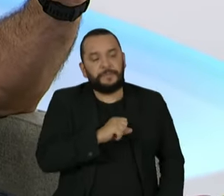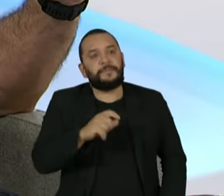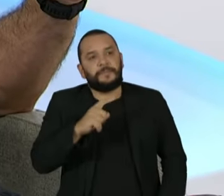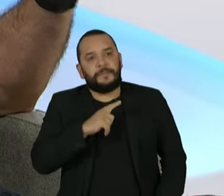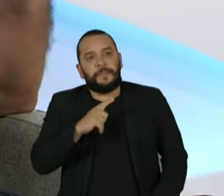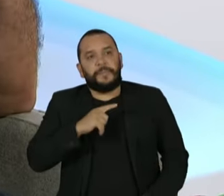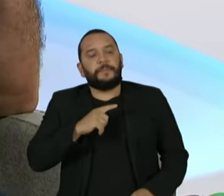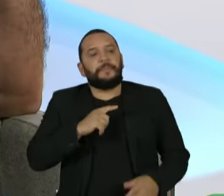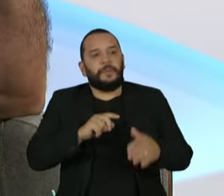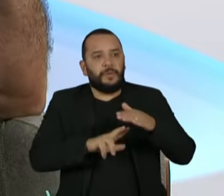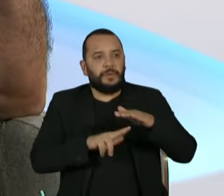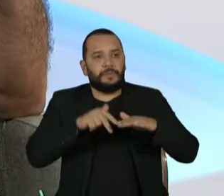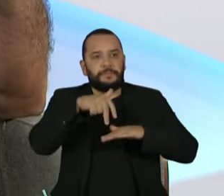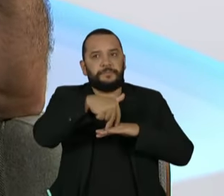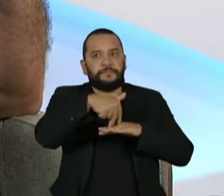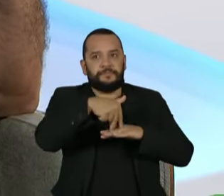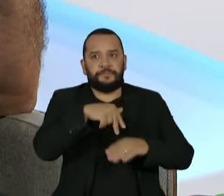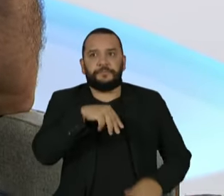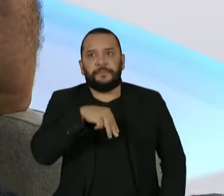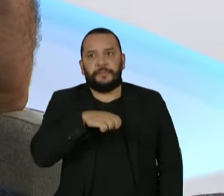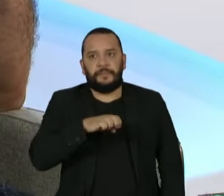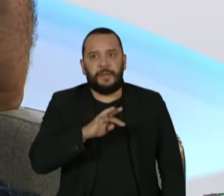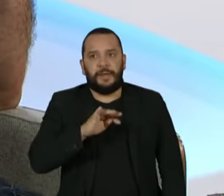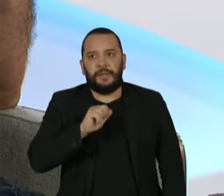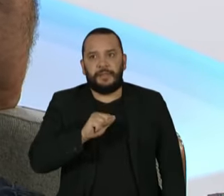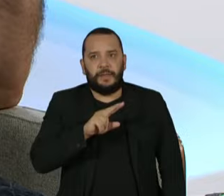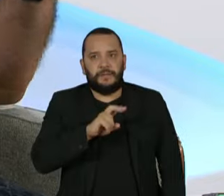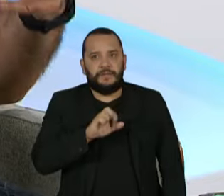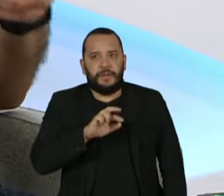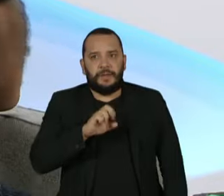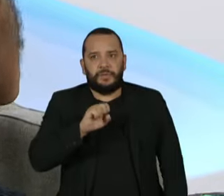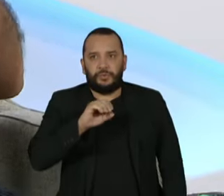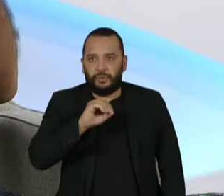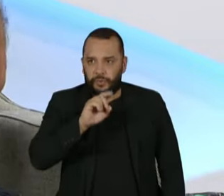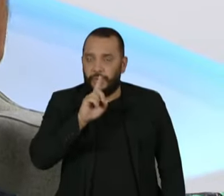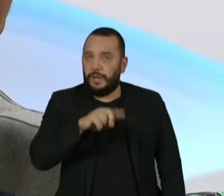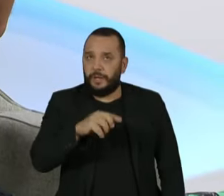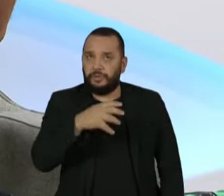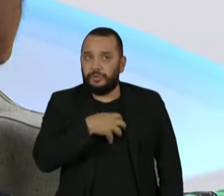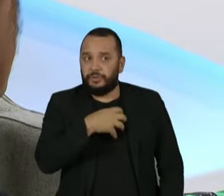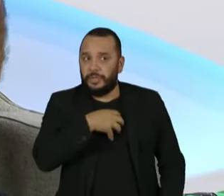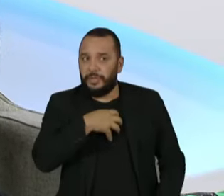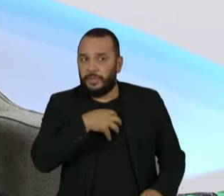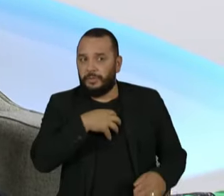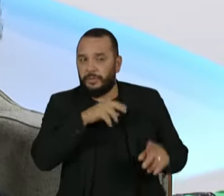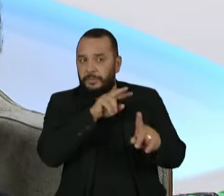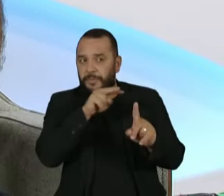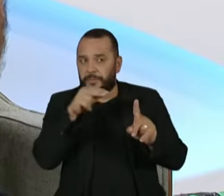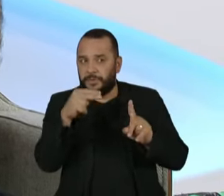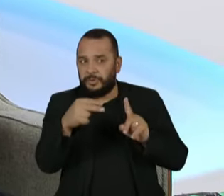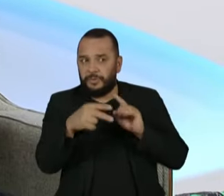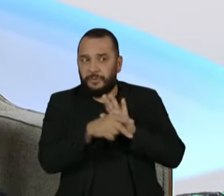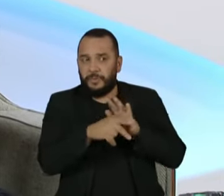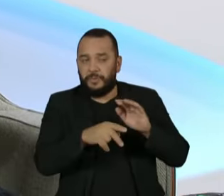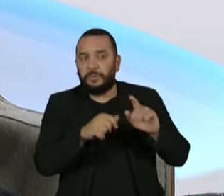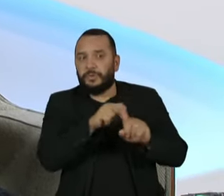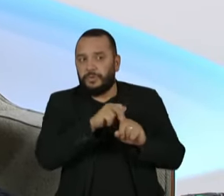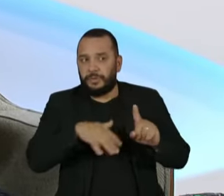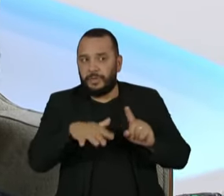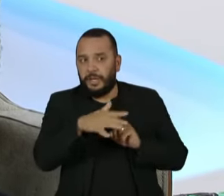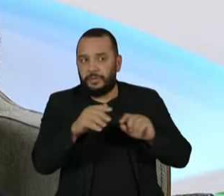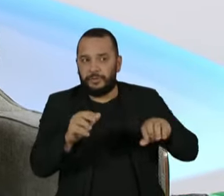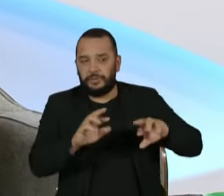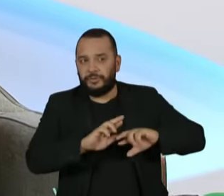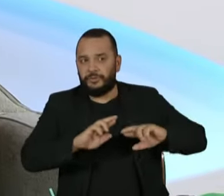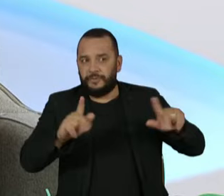ver essa é outra parada totalmente diferente para mim porque você tem que mudar a forma de ver o mundo literalmente as